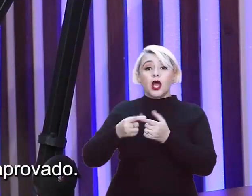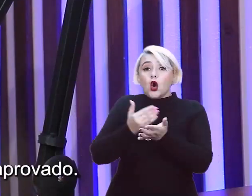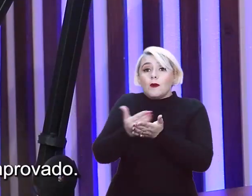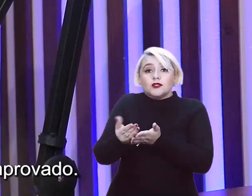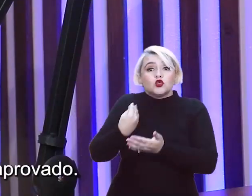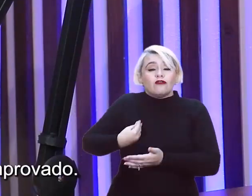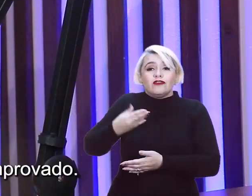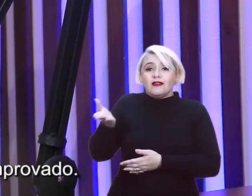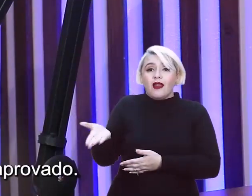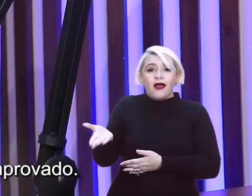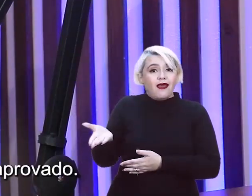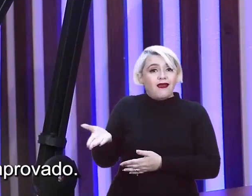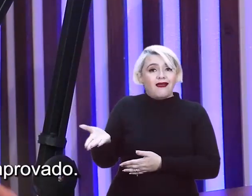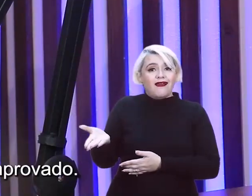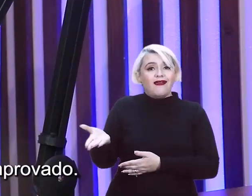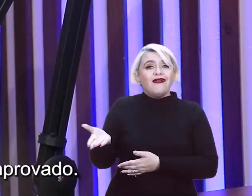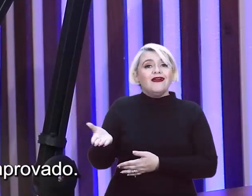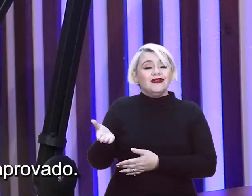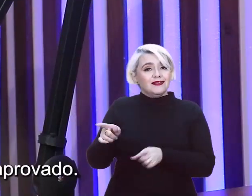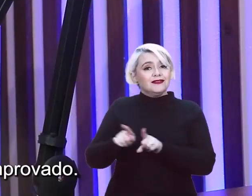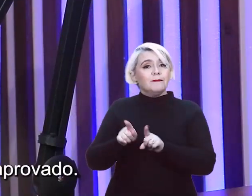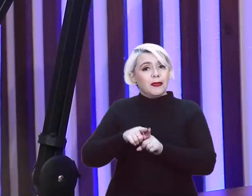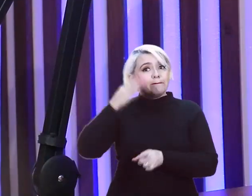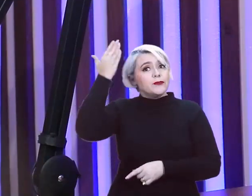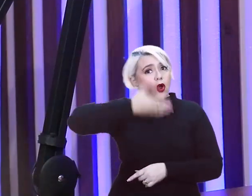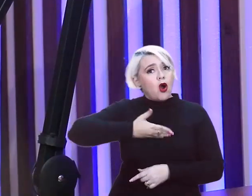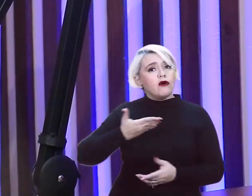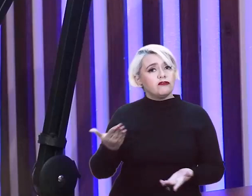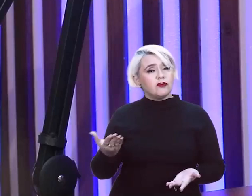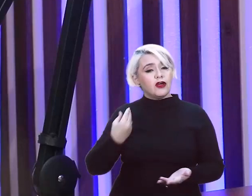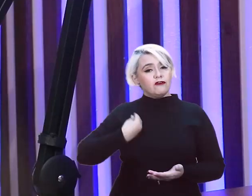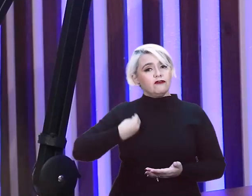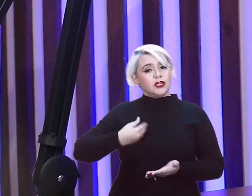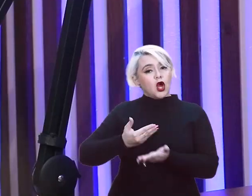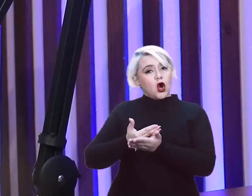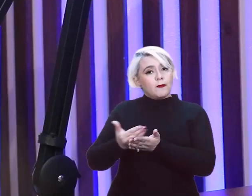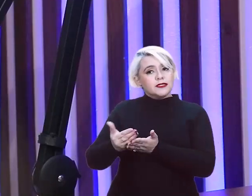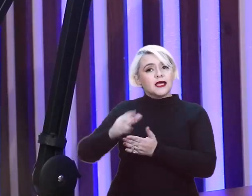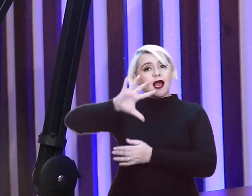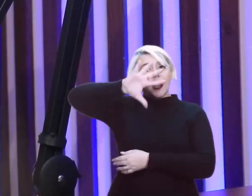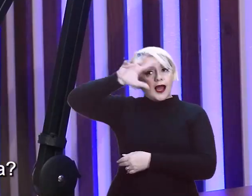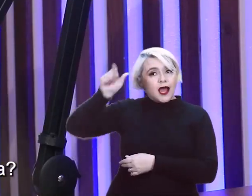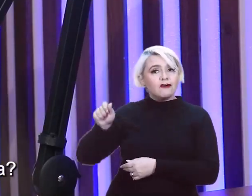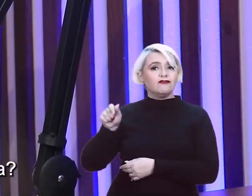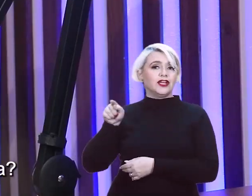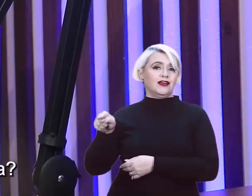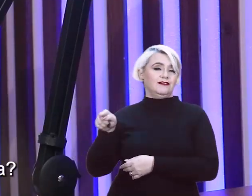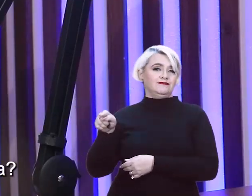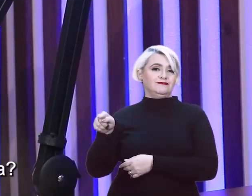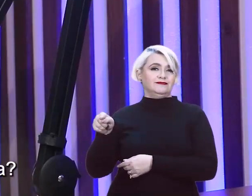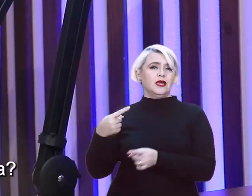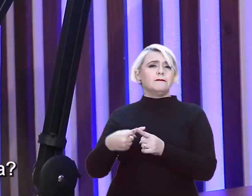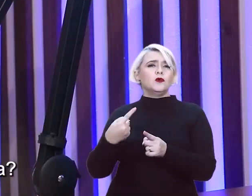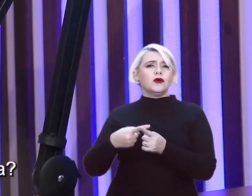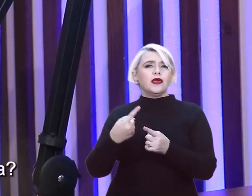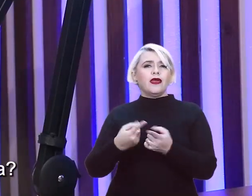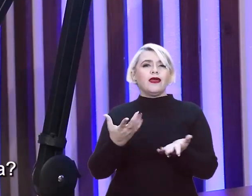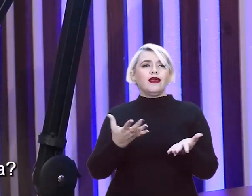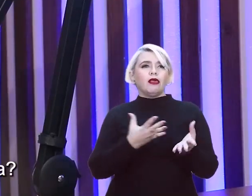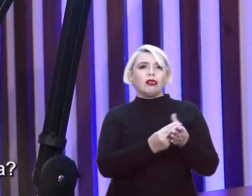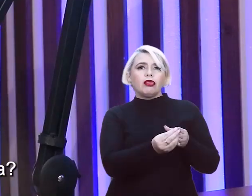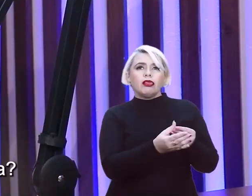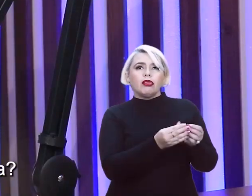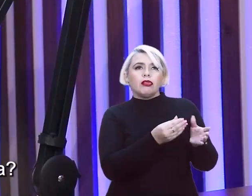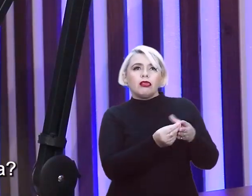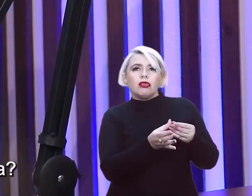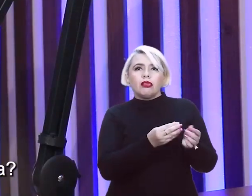Isso biologicamente, cientificamente comprovado. A vida nasce na África. E por que tanta reação,